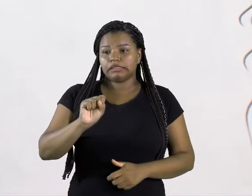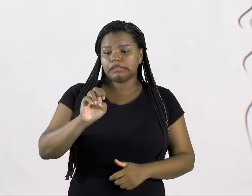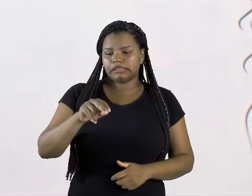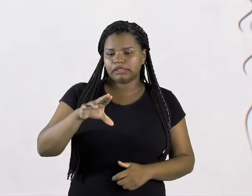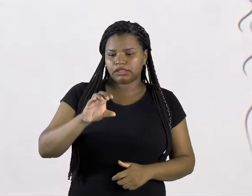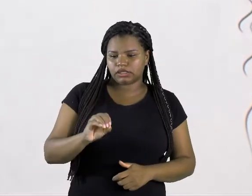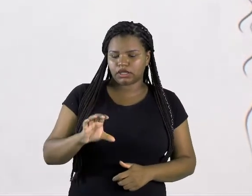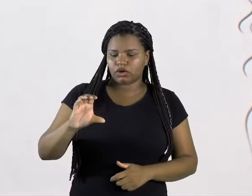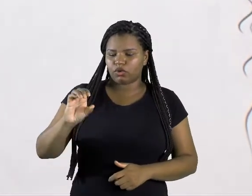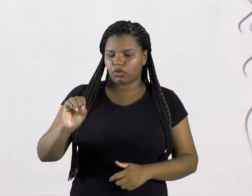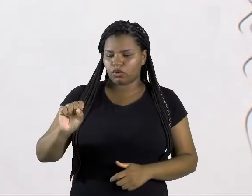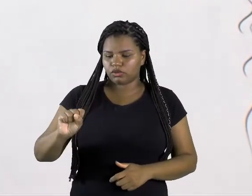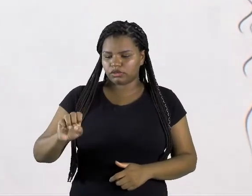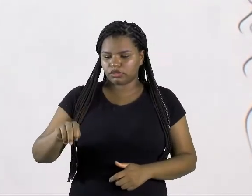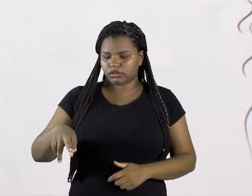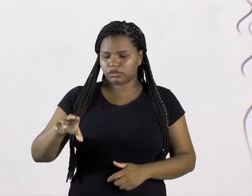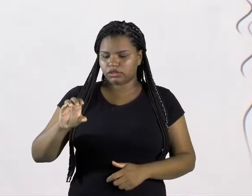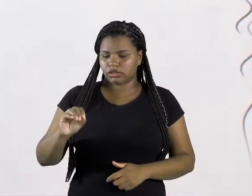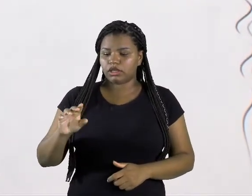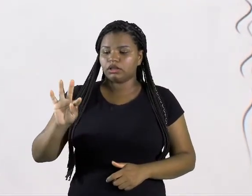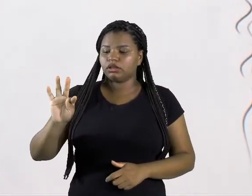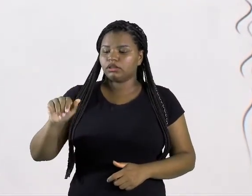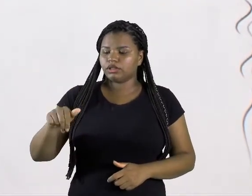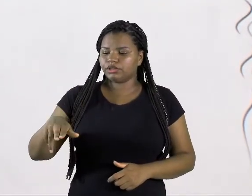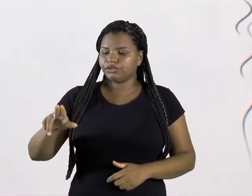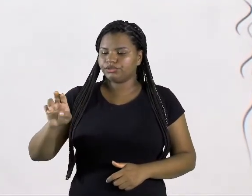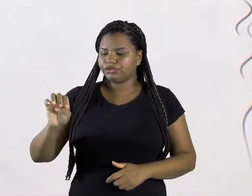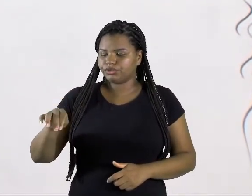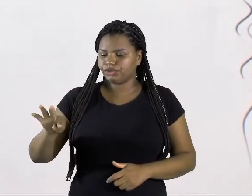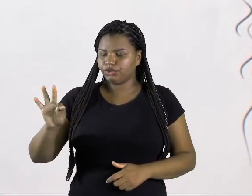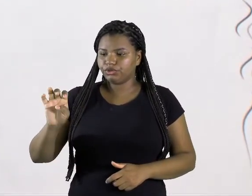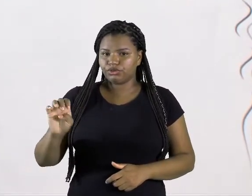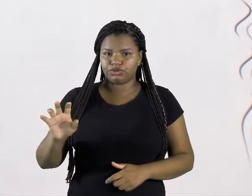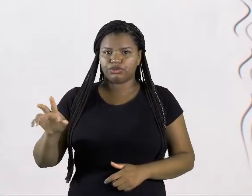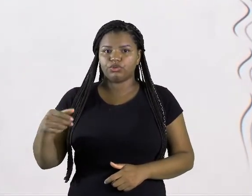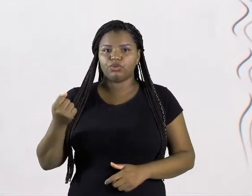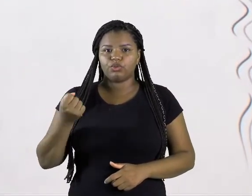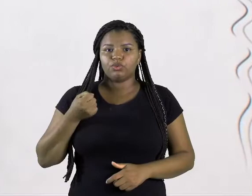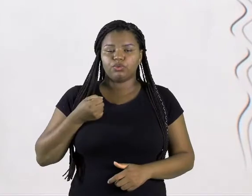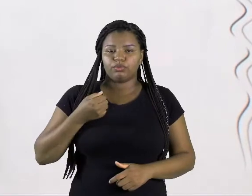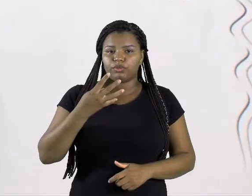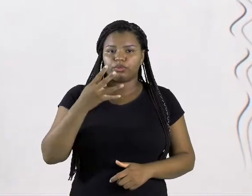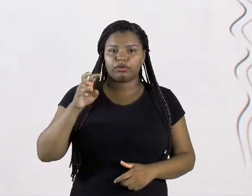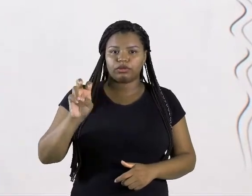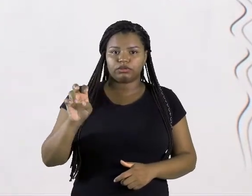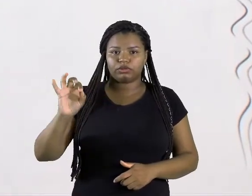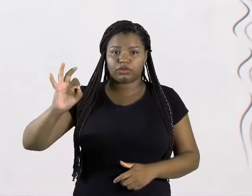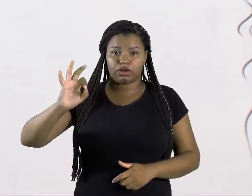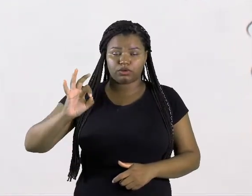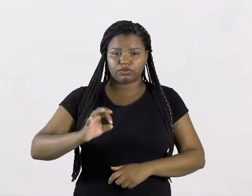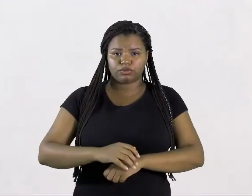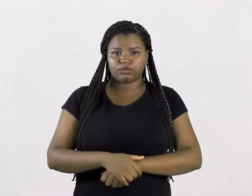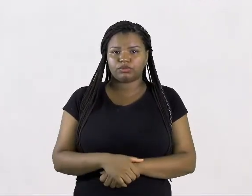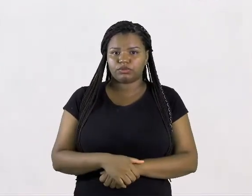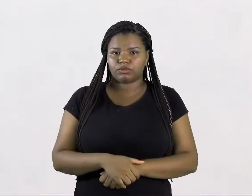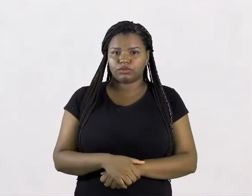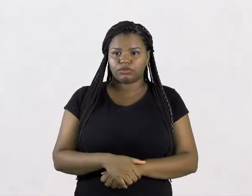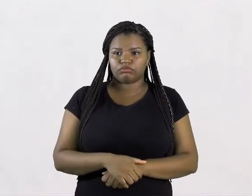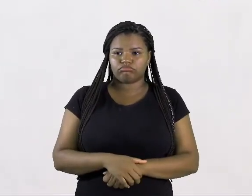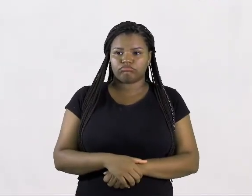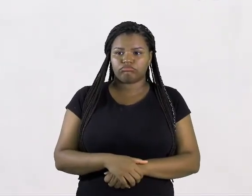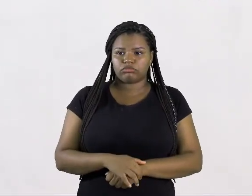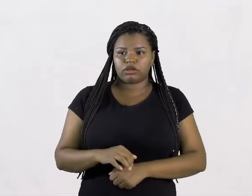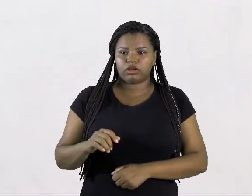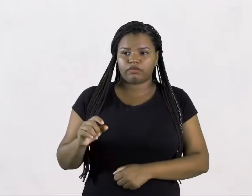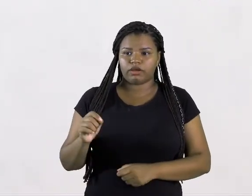do ângulo de 45. Então vamos pensar aqui no seno de 45 graus. Vamos pegar esse